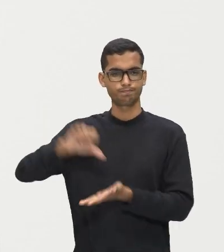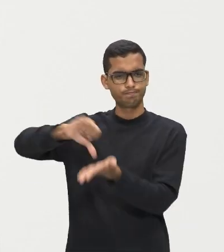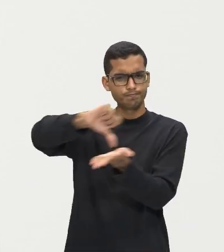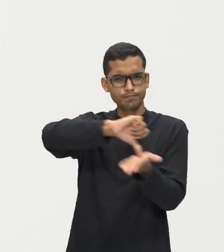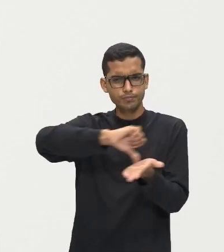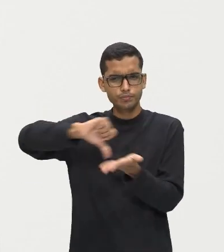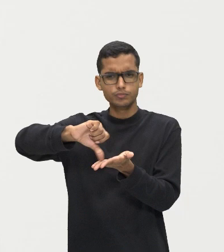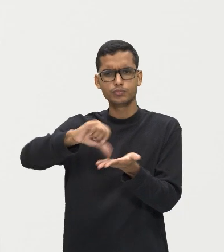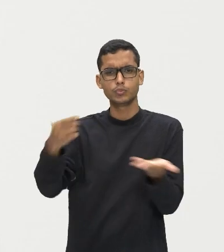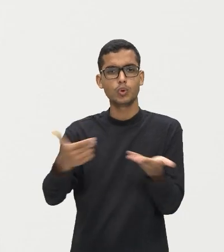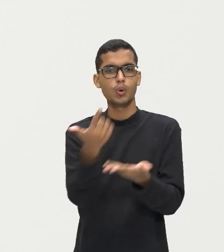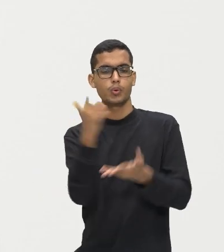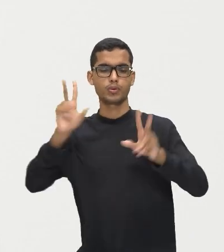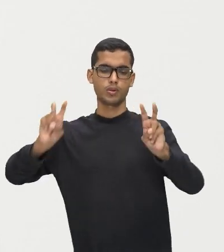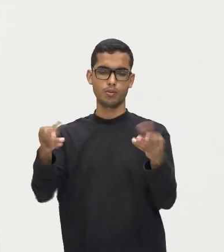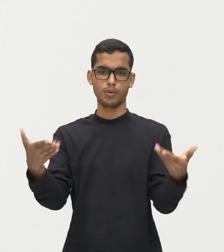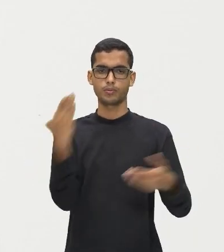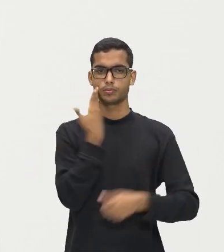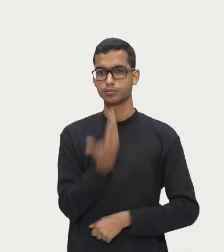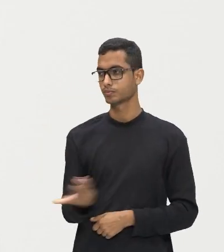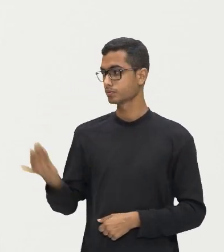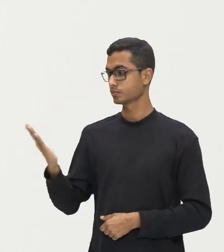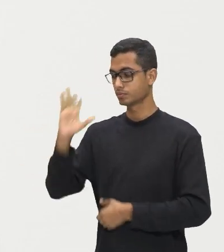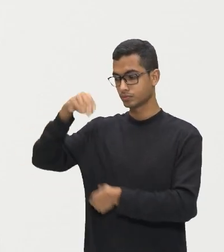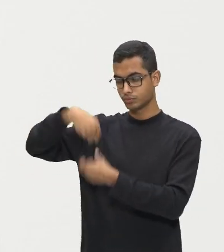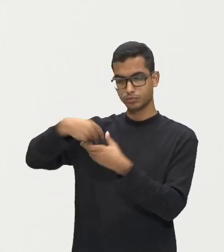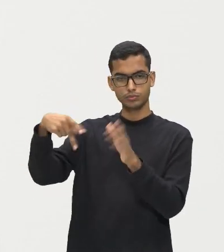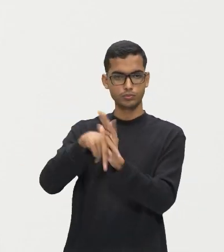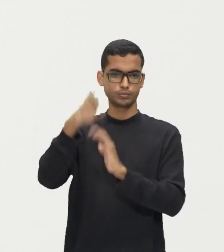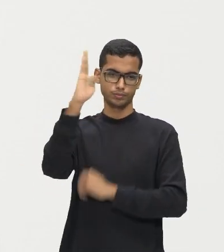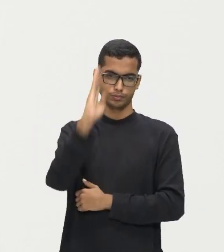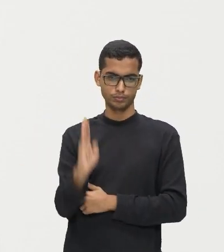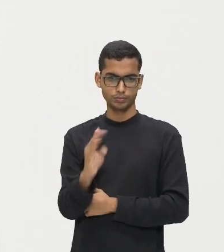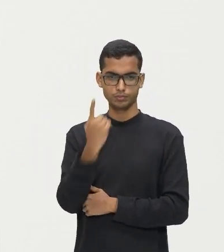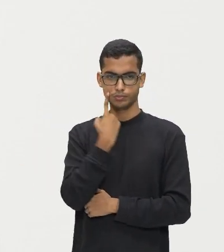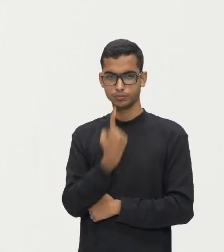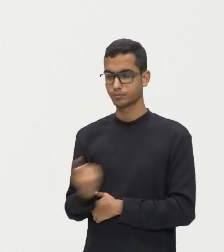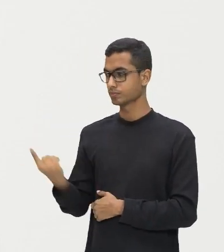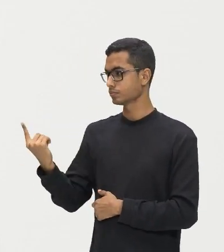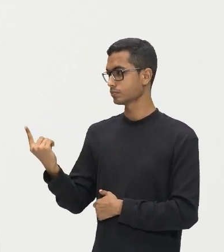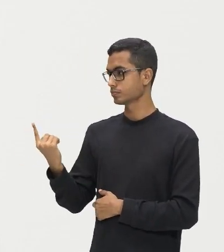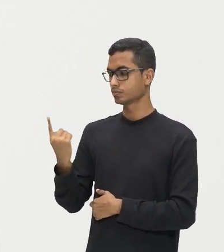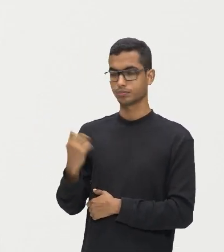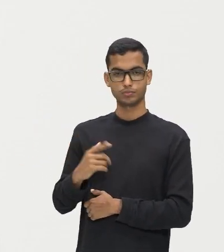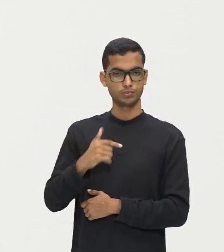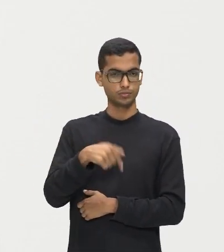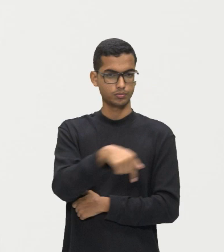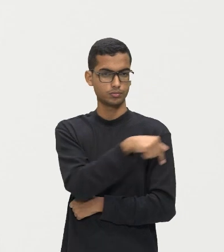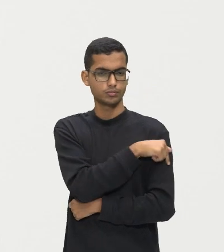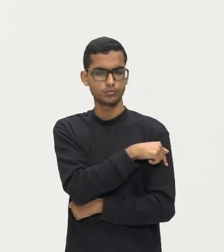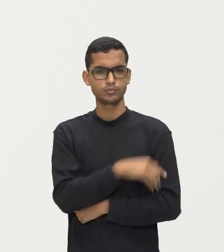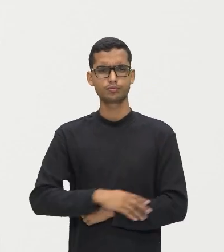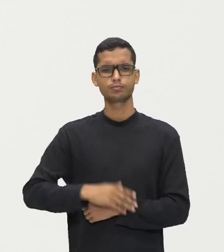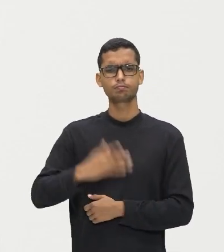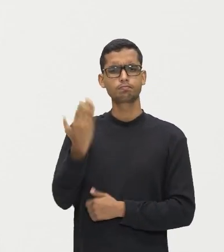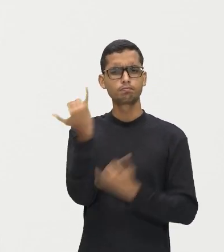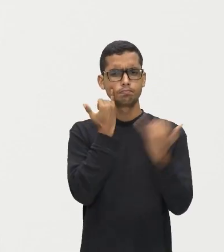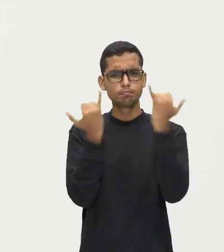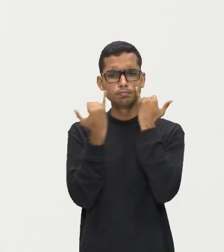para outro tema. Dentro do Brasil, é claro, nosso tema 7º ano é sempre o Brasil. Qual é a